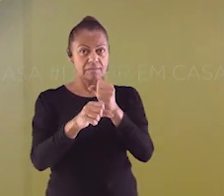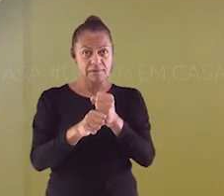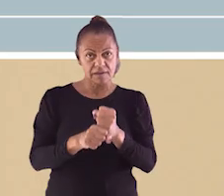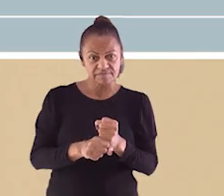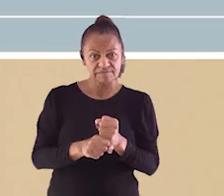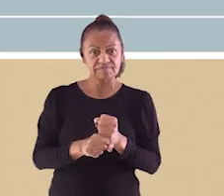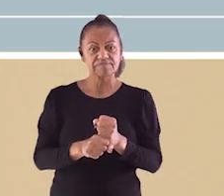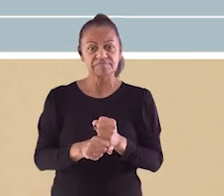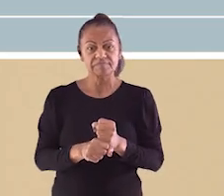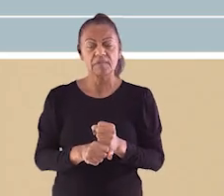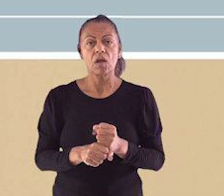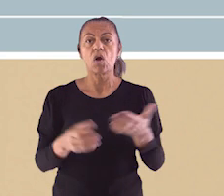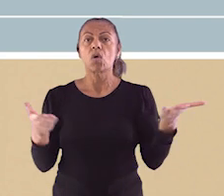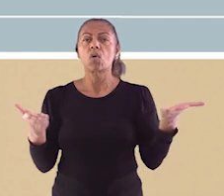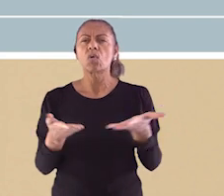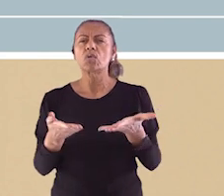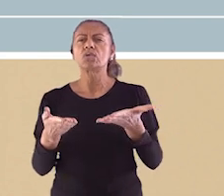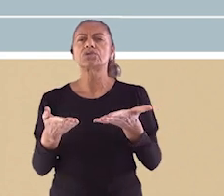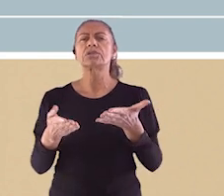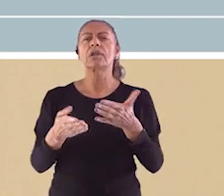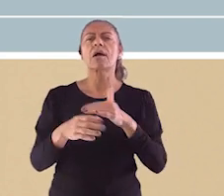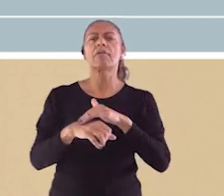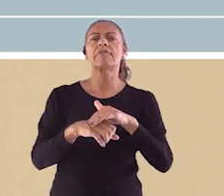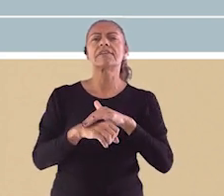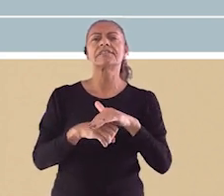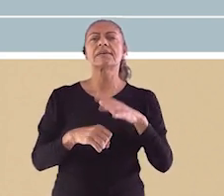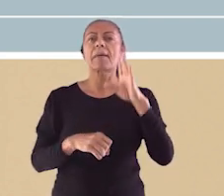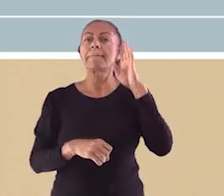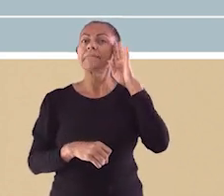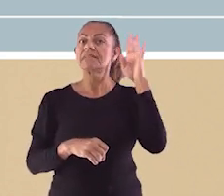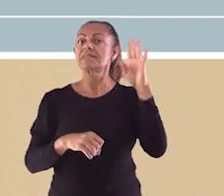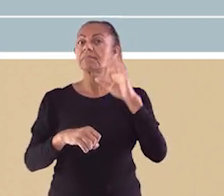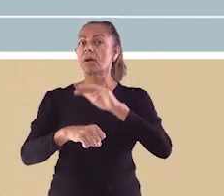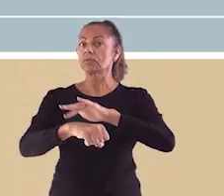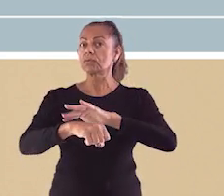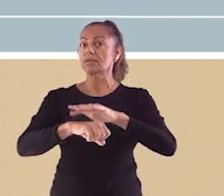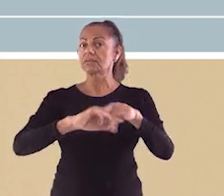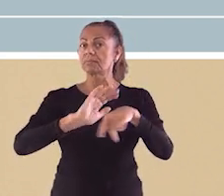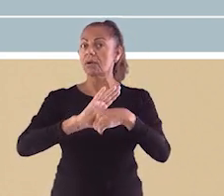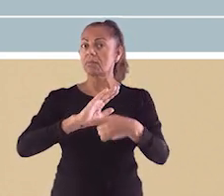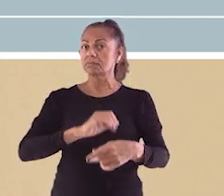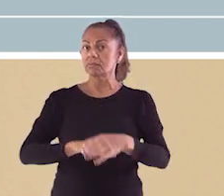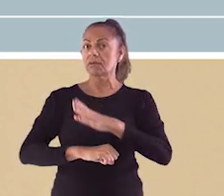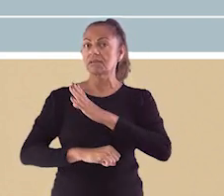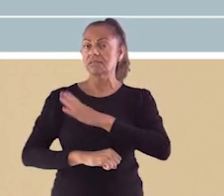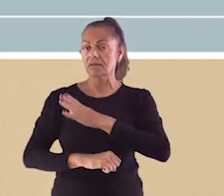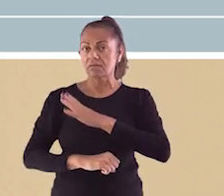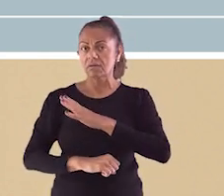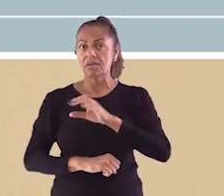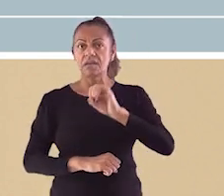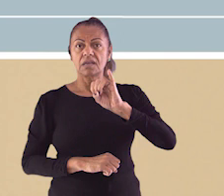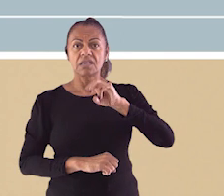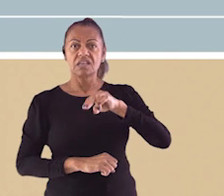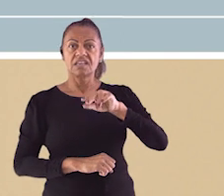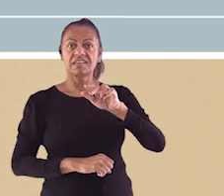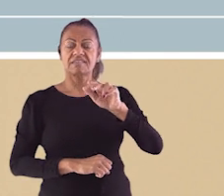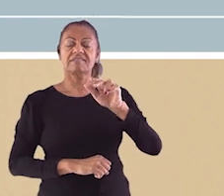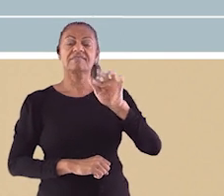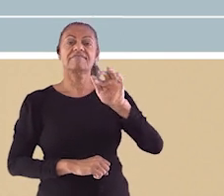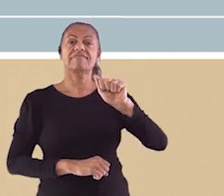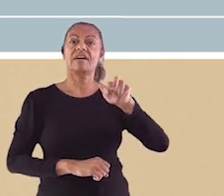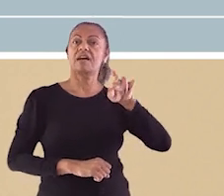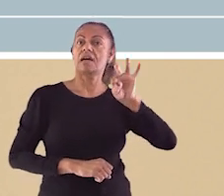hoje. No Tudo TV do Dia, nós conversamos sobre as duas principais doenças cardiovasculares,